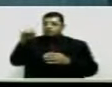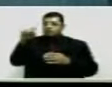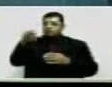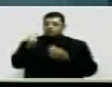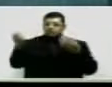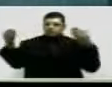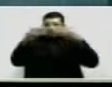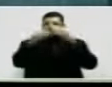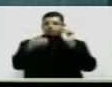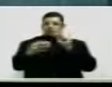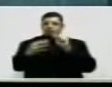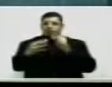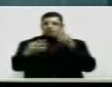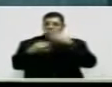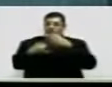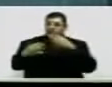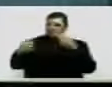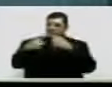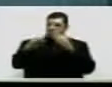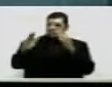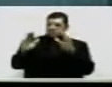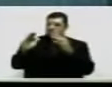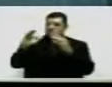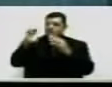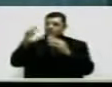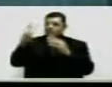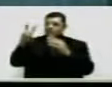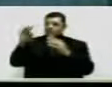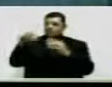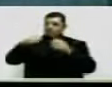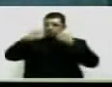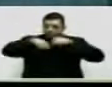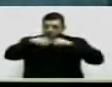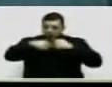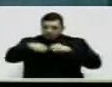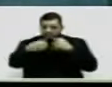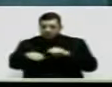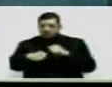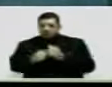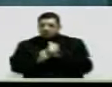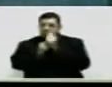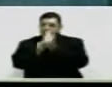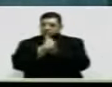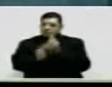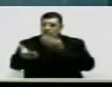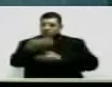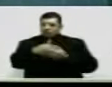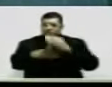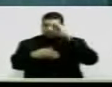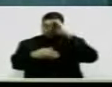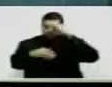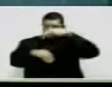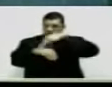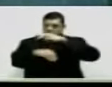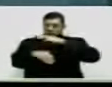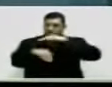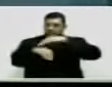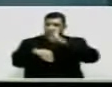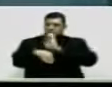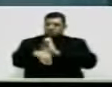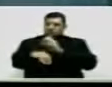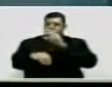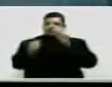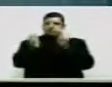E foca esse evento na necessária parceria entre o poder público, em especial